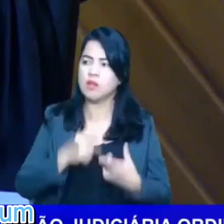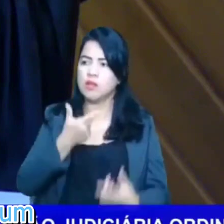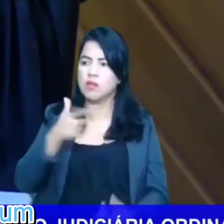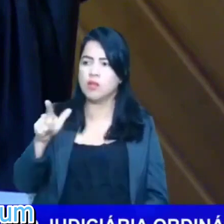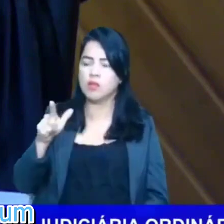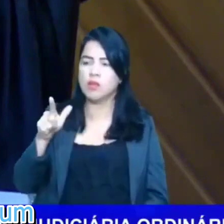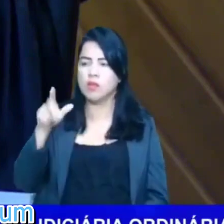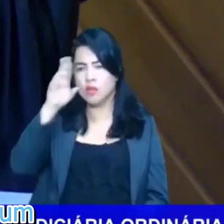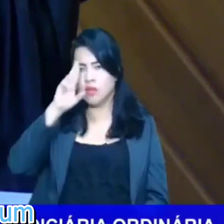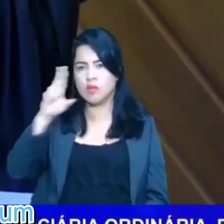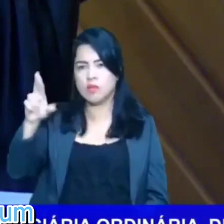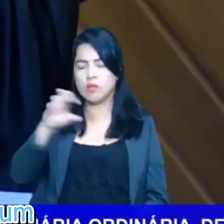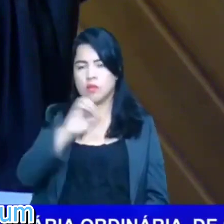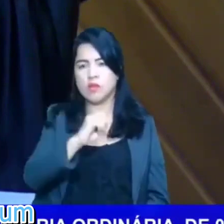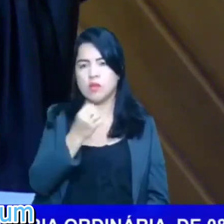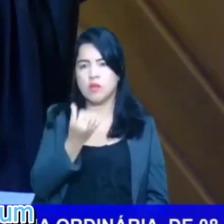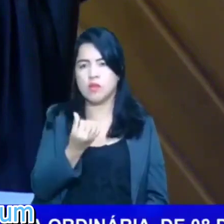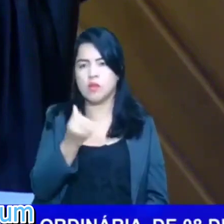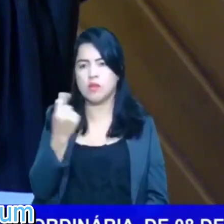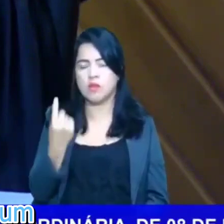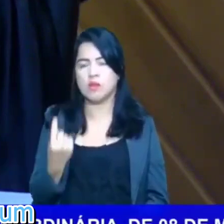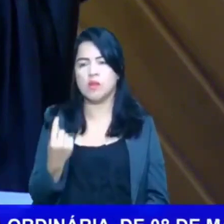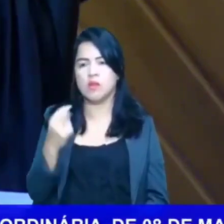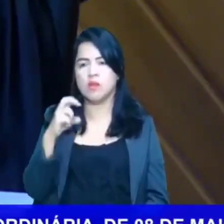outra representação,